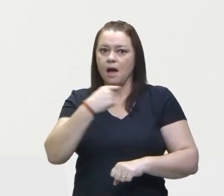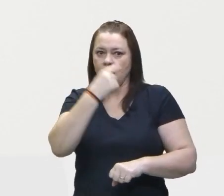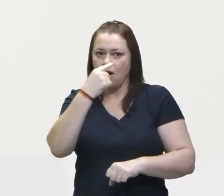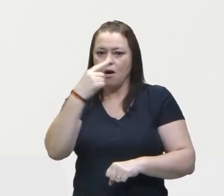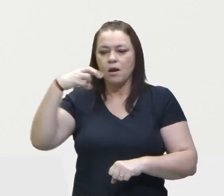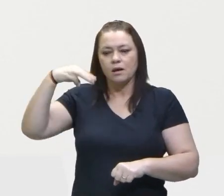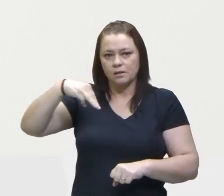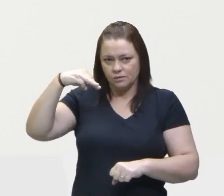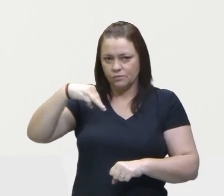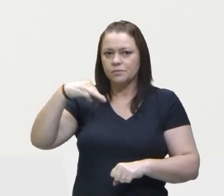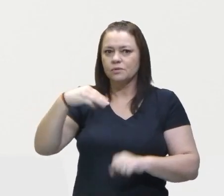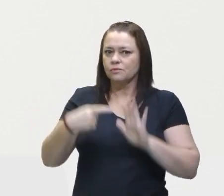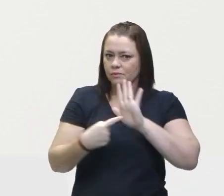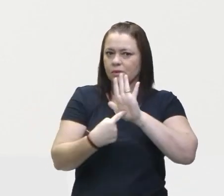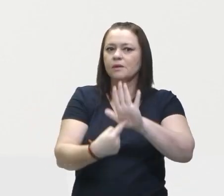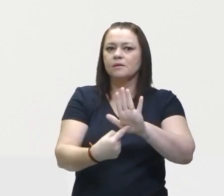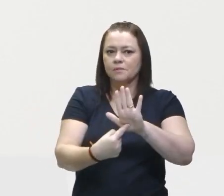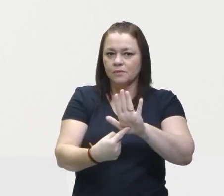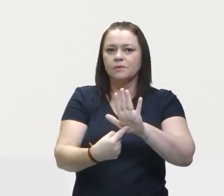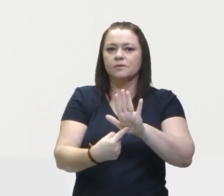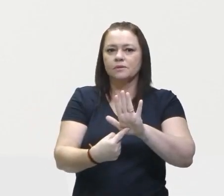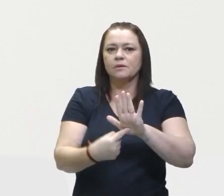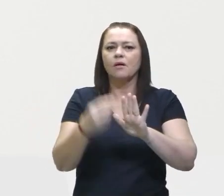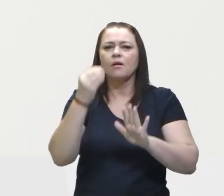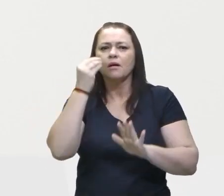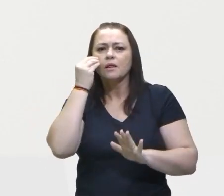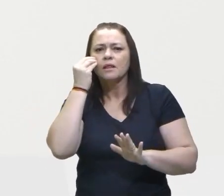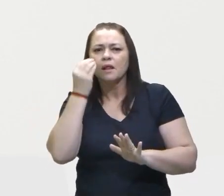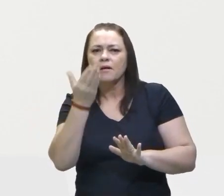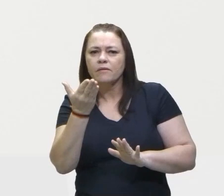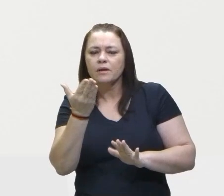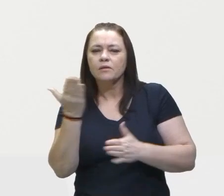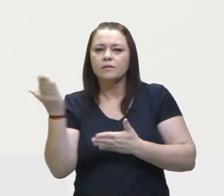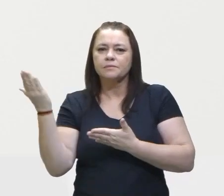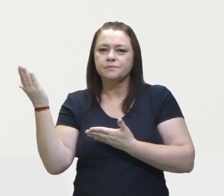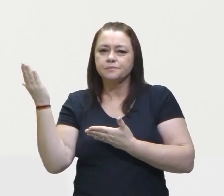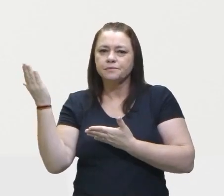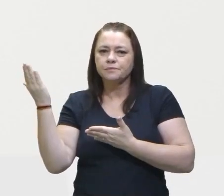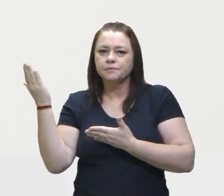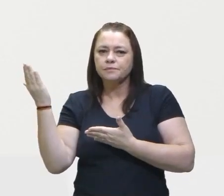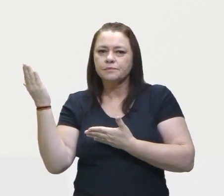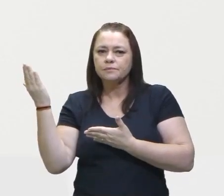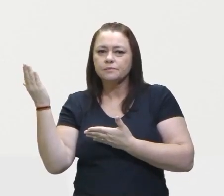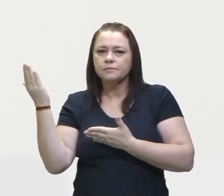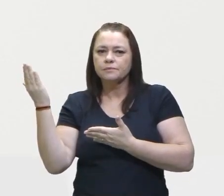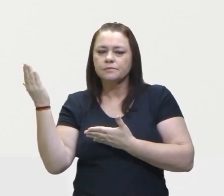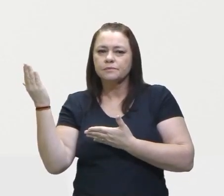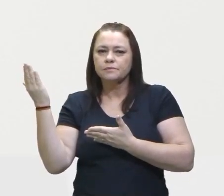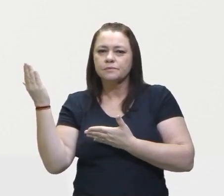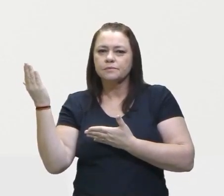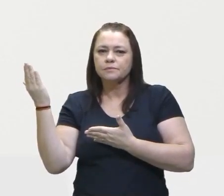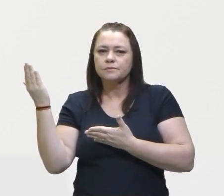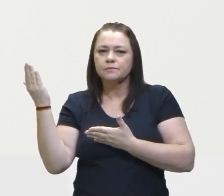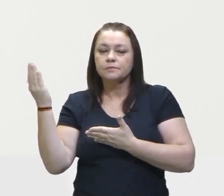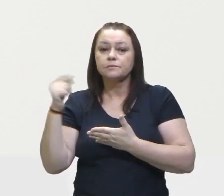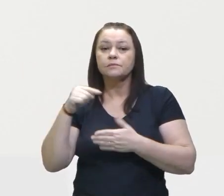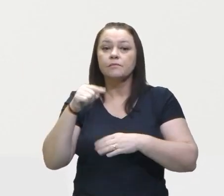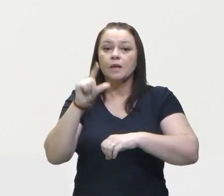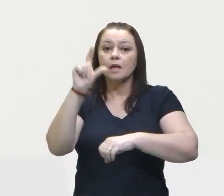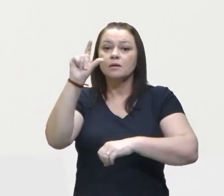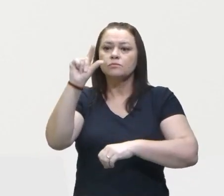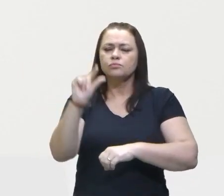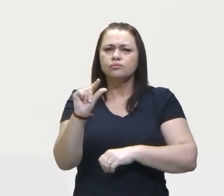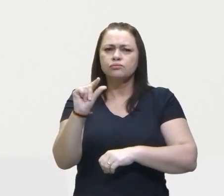aqui, olha, já tem uma seta que mostra o ponteiro das horas. O ponteiro da hora é aquele